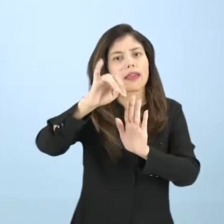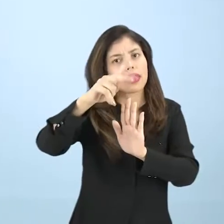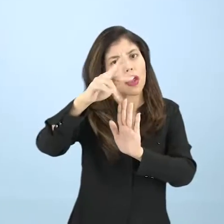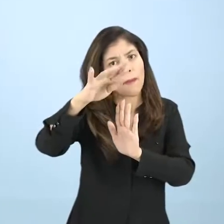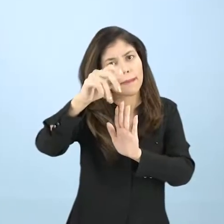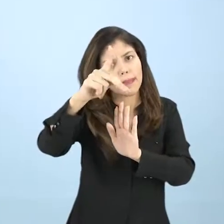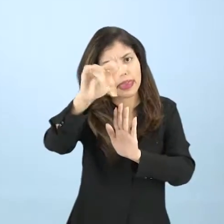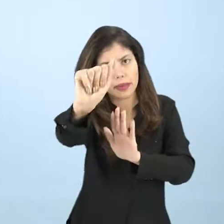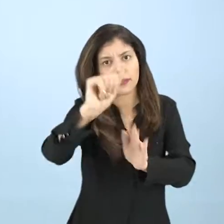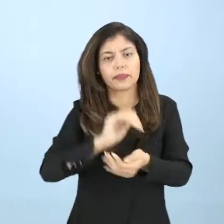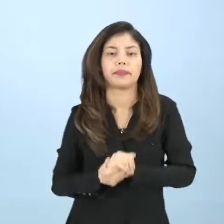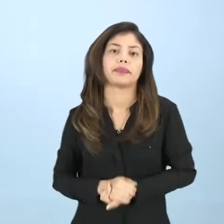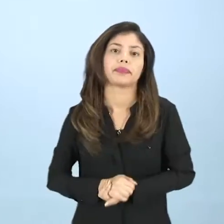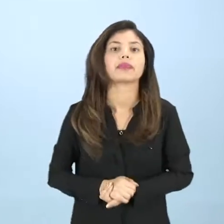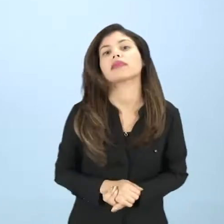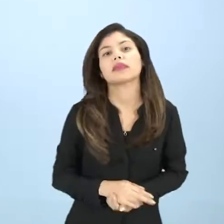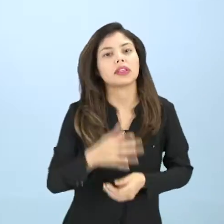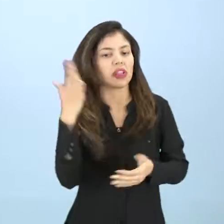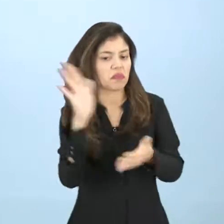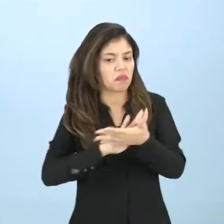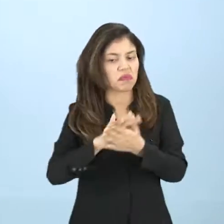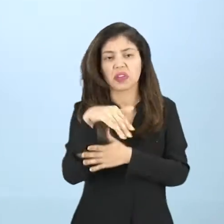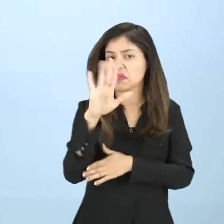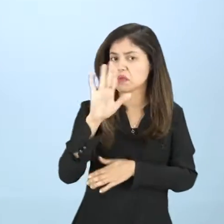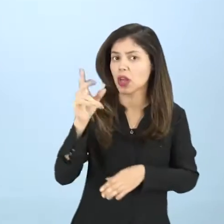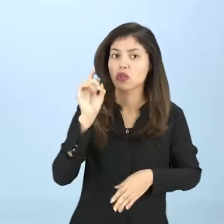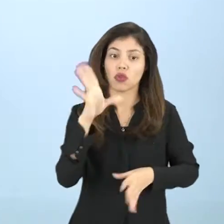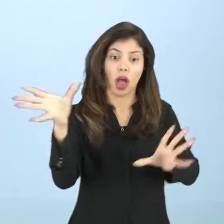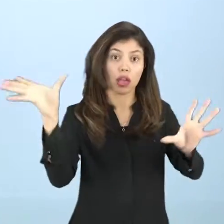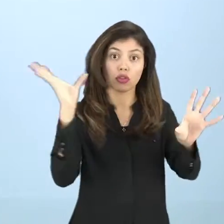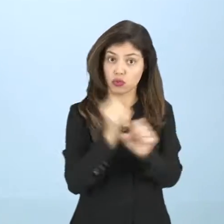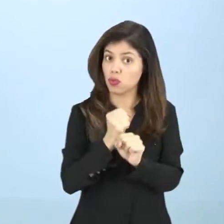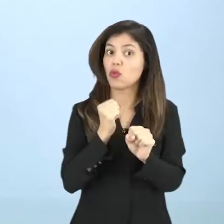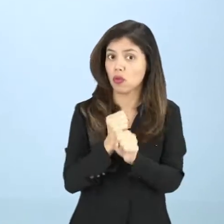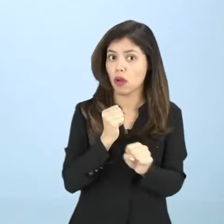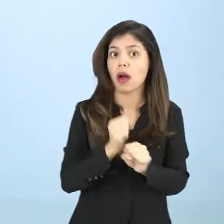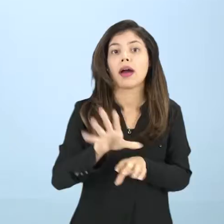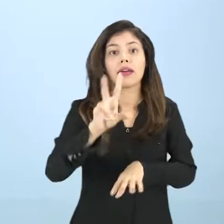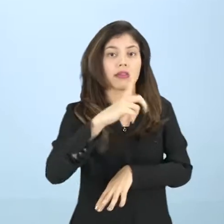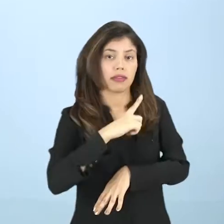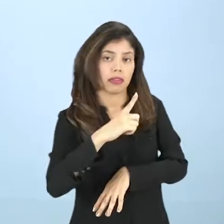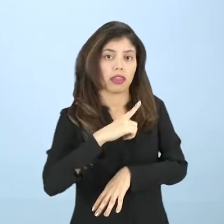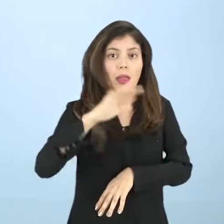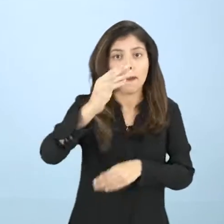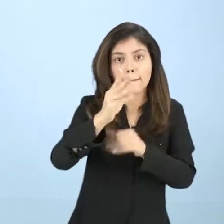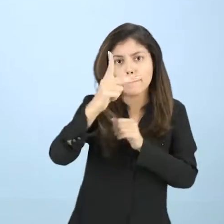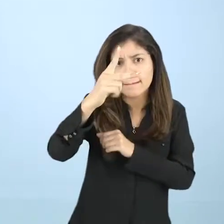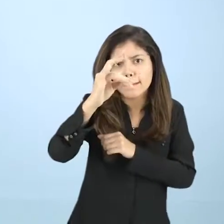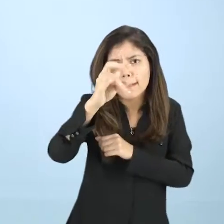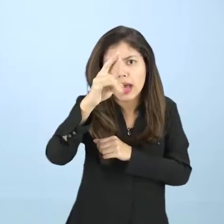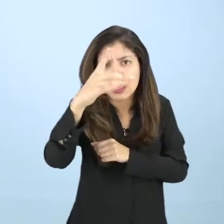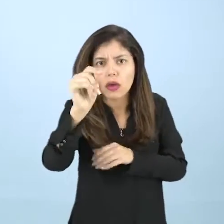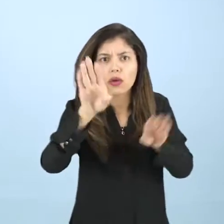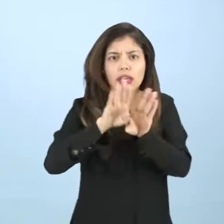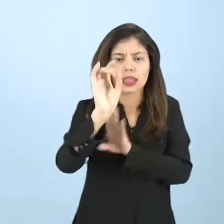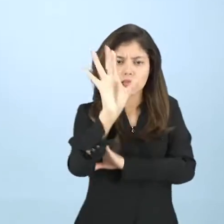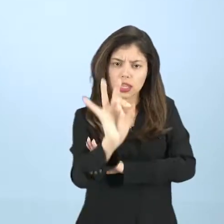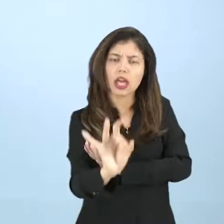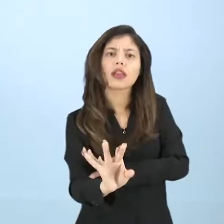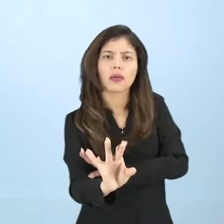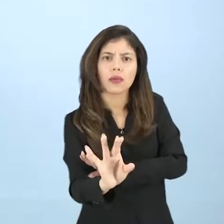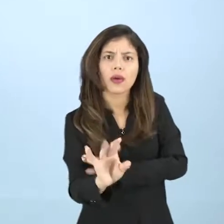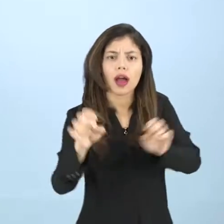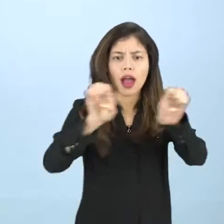dessa maneira, a lei de Hess nada mais é do que a soma das entalpias padrão de formação das equações